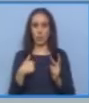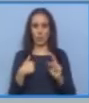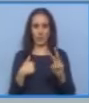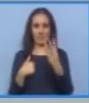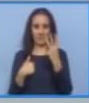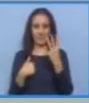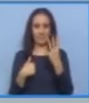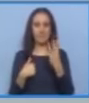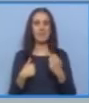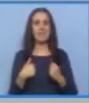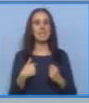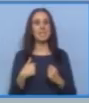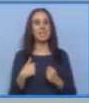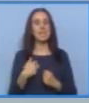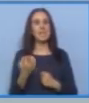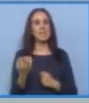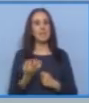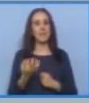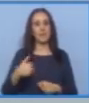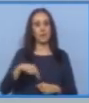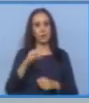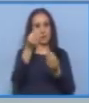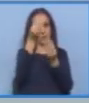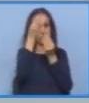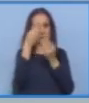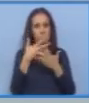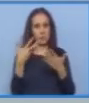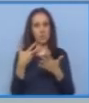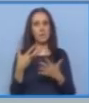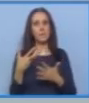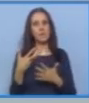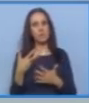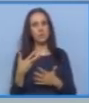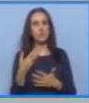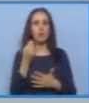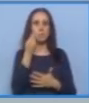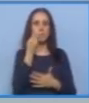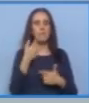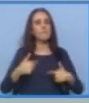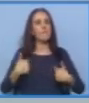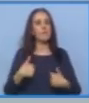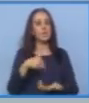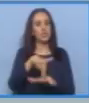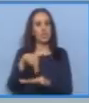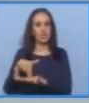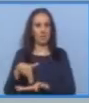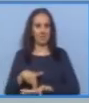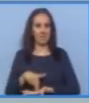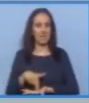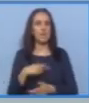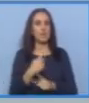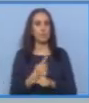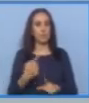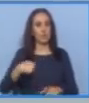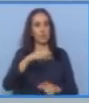É verdade que boa parte da nossa formação já tem muito de sacerdócio lá metido. Porque boa parte